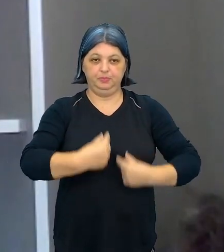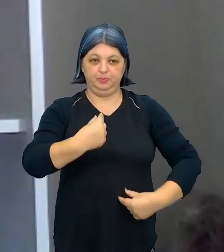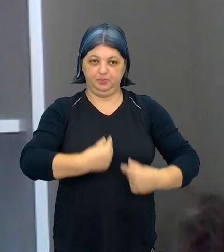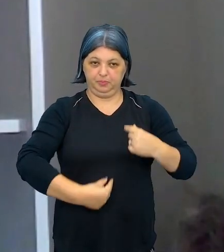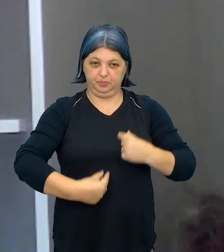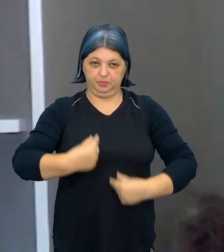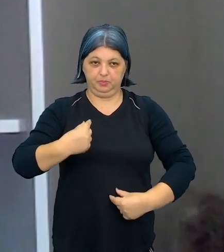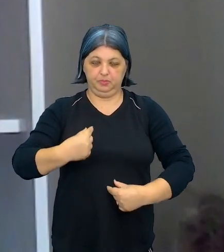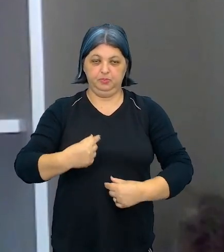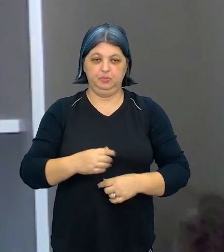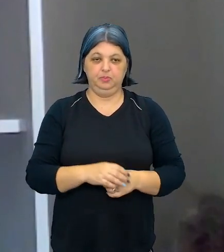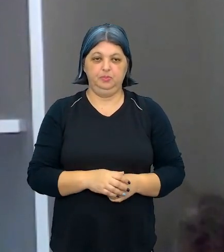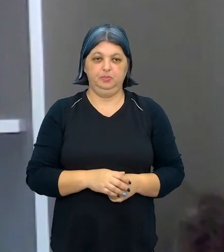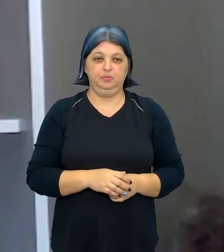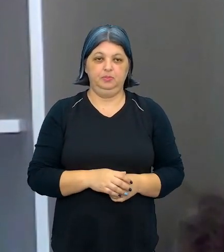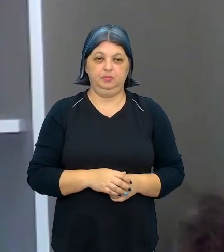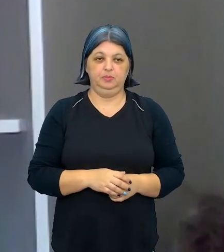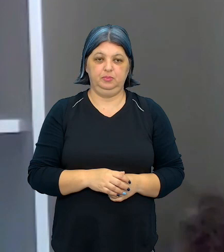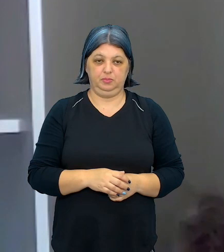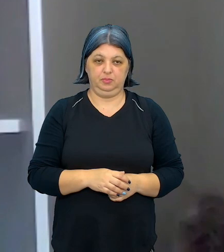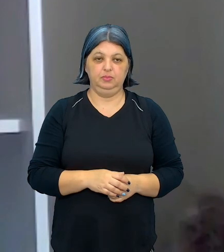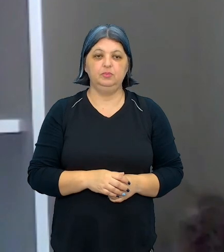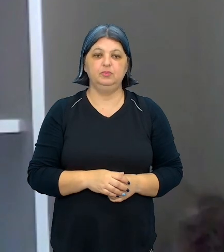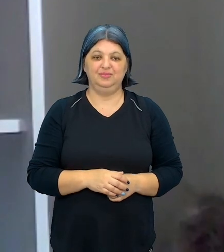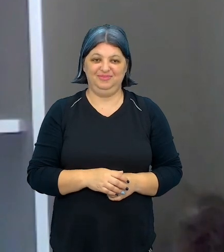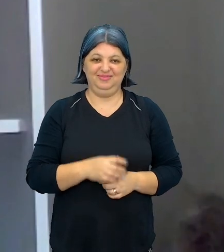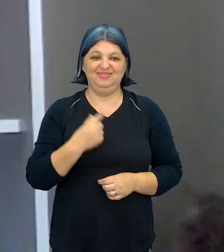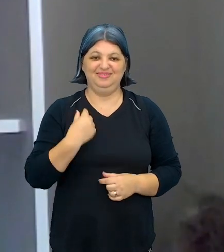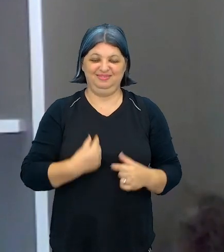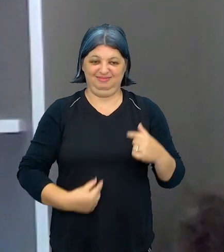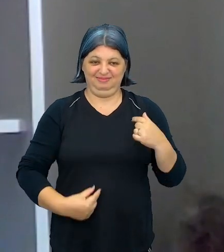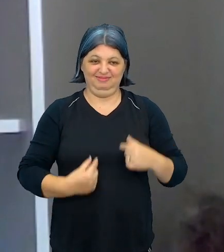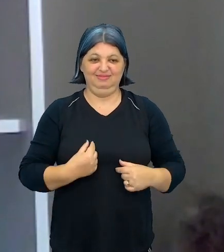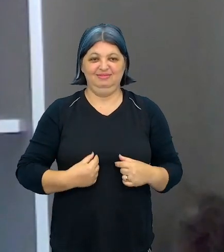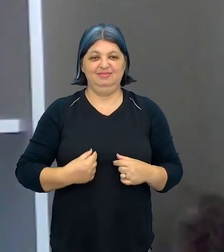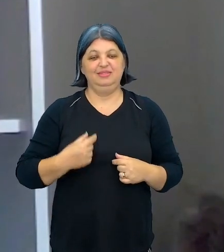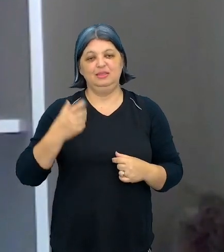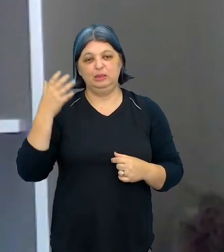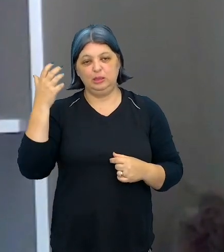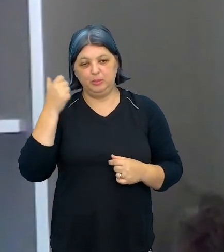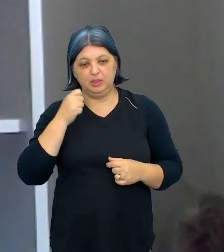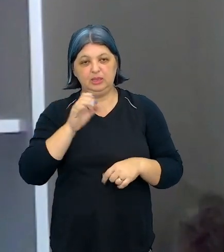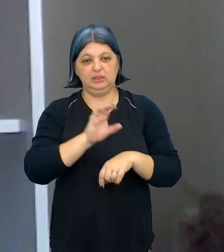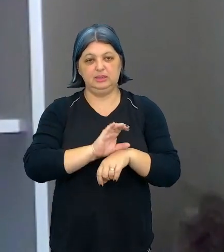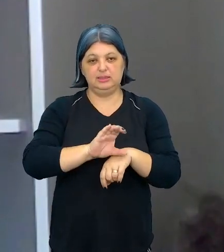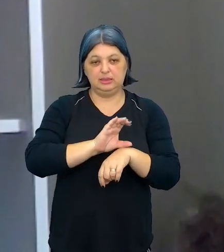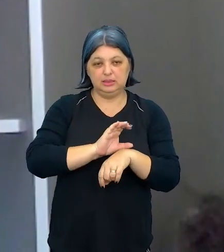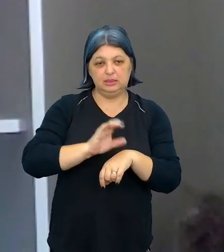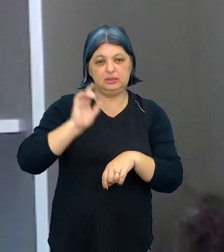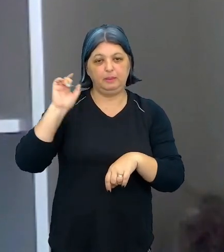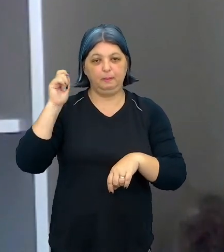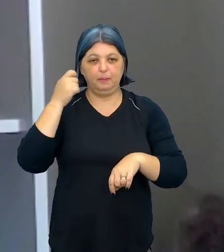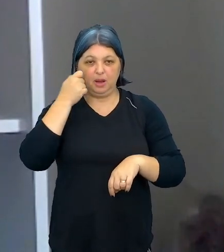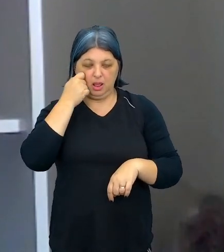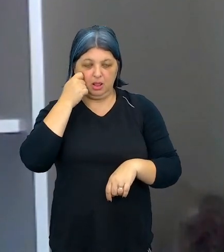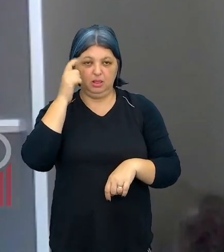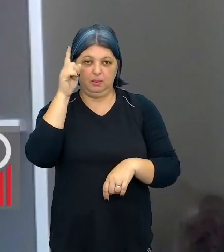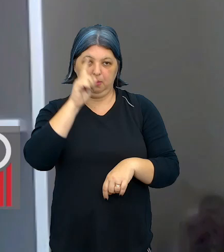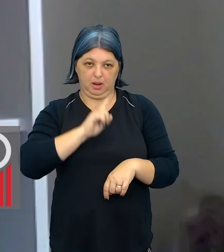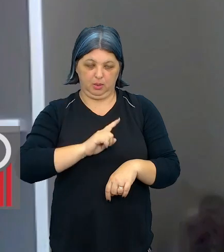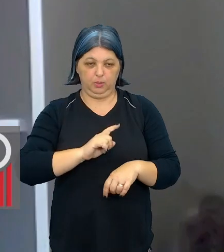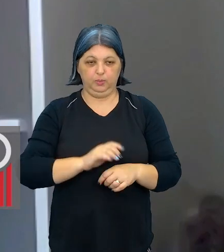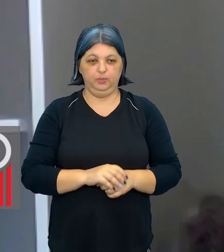no sentido vertical, nas cores branca, cinza, preto e